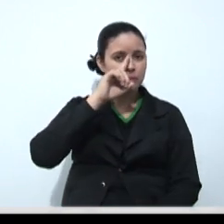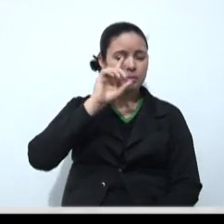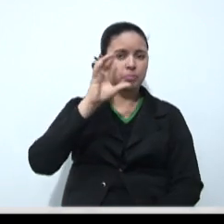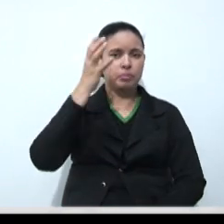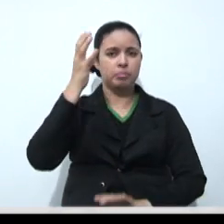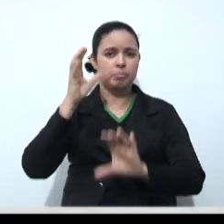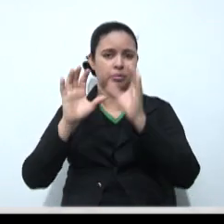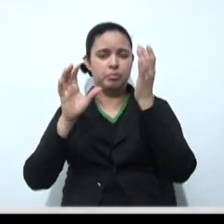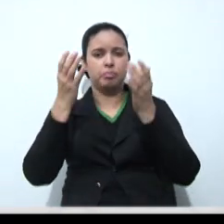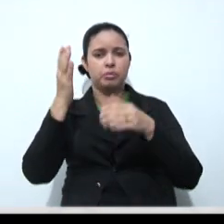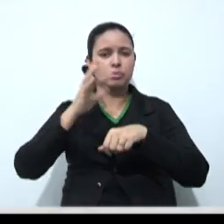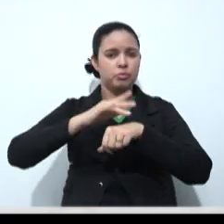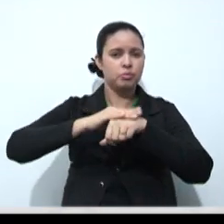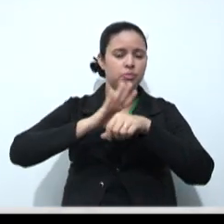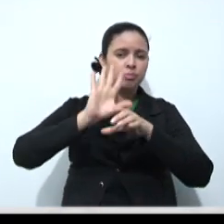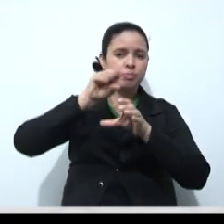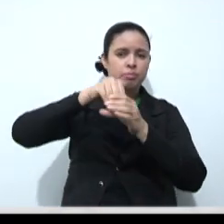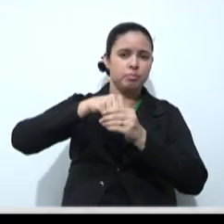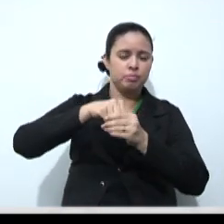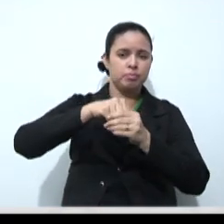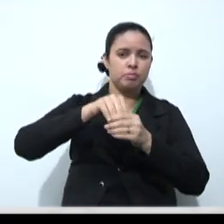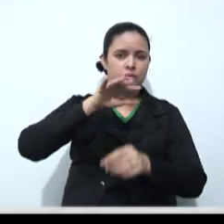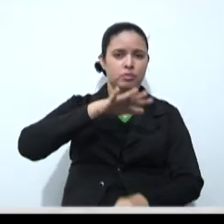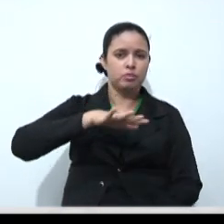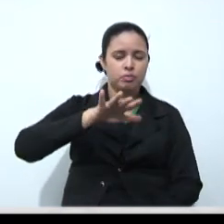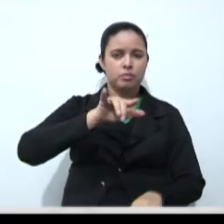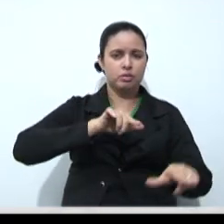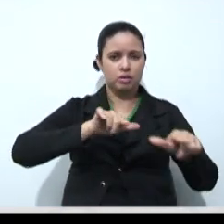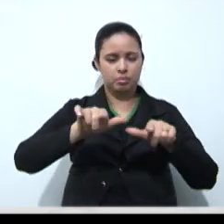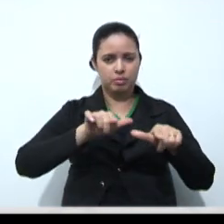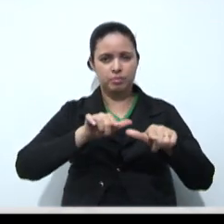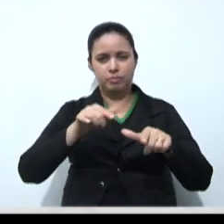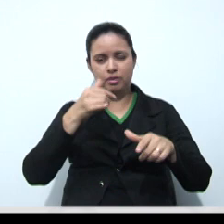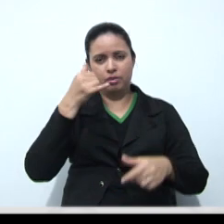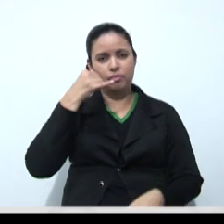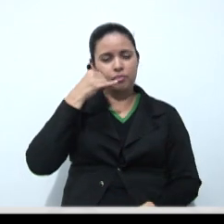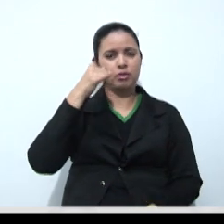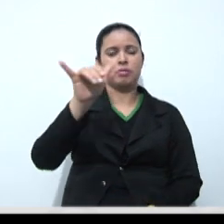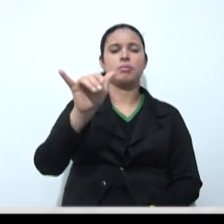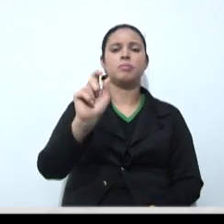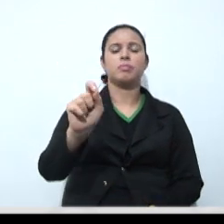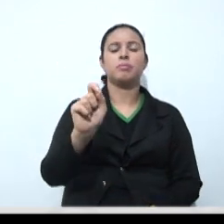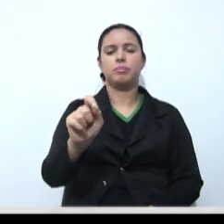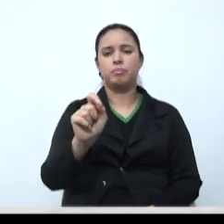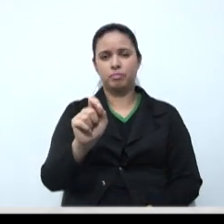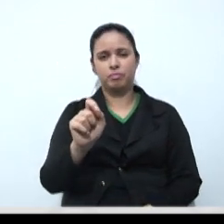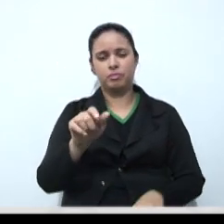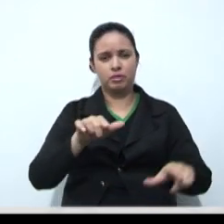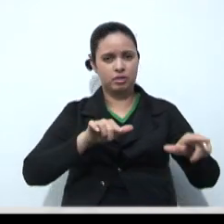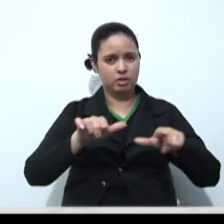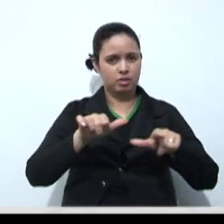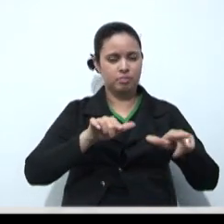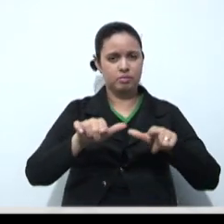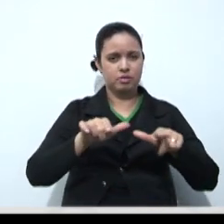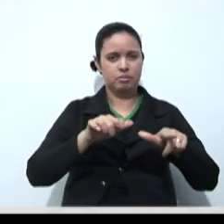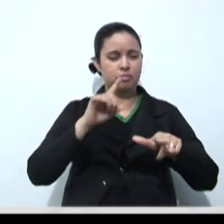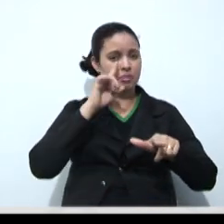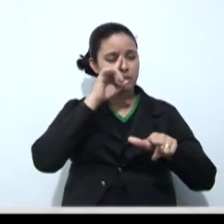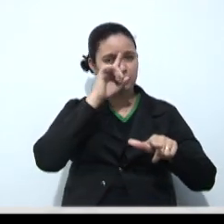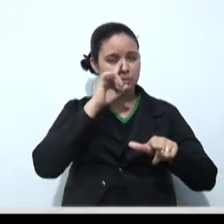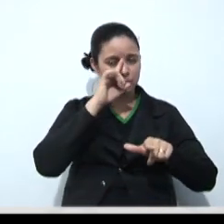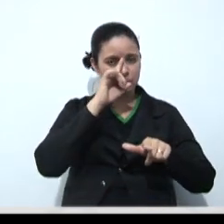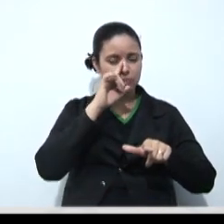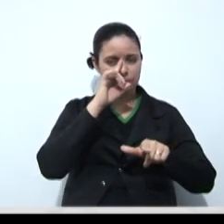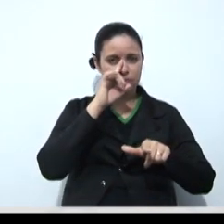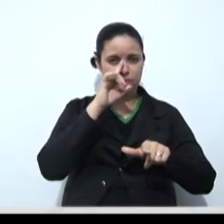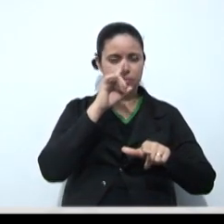e doenças do trabalho e criar mecanismos para proporcionar condições de trabalho seguras para todos